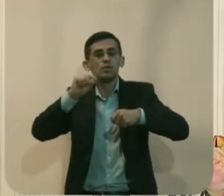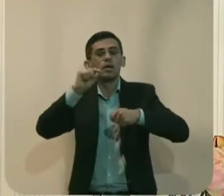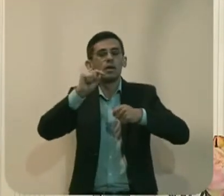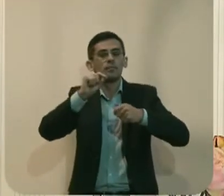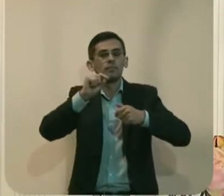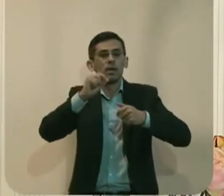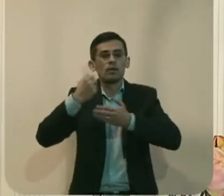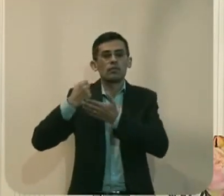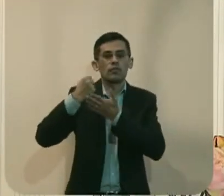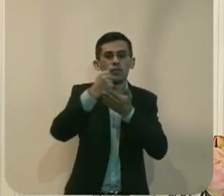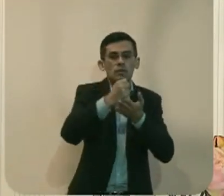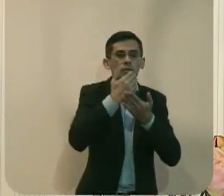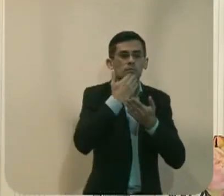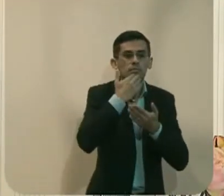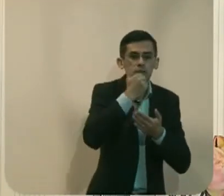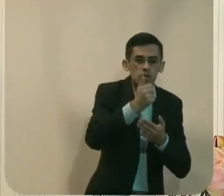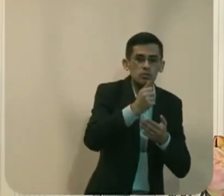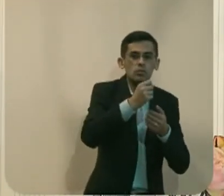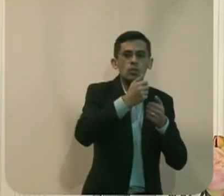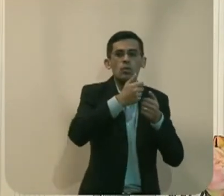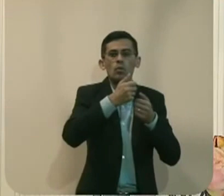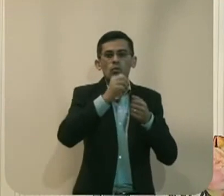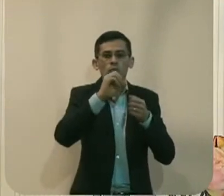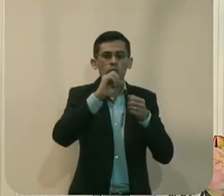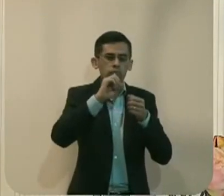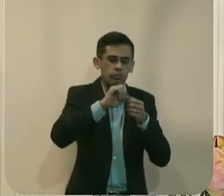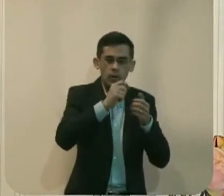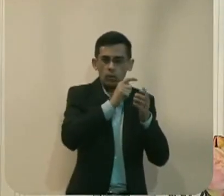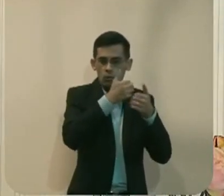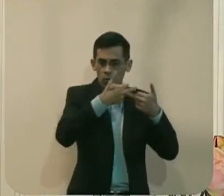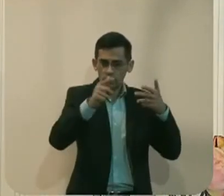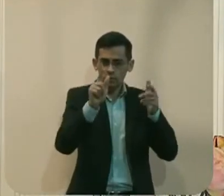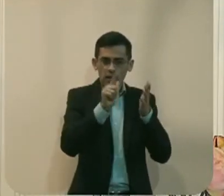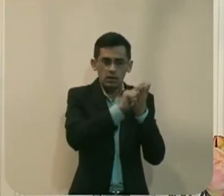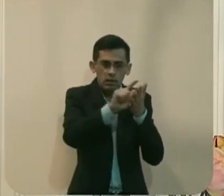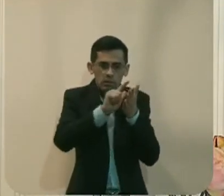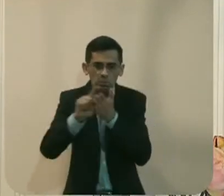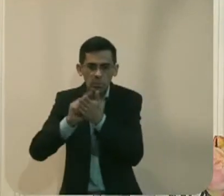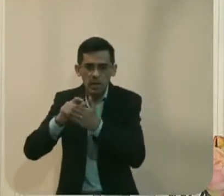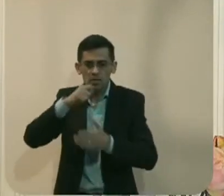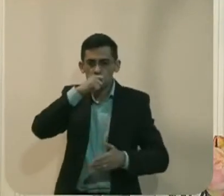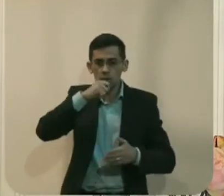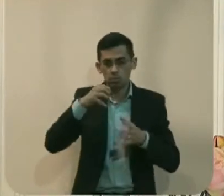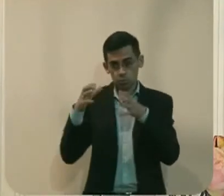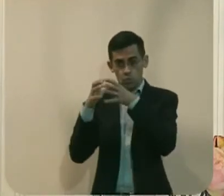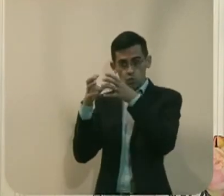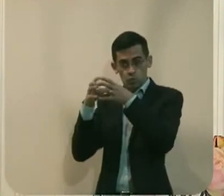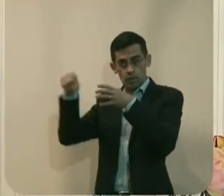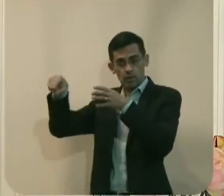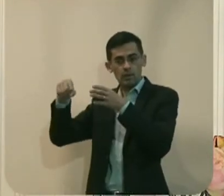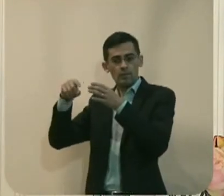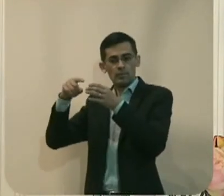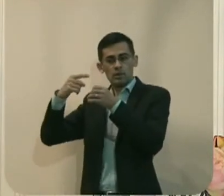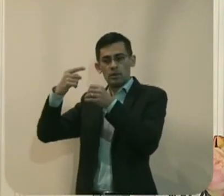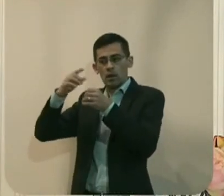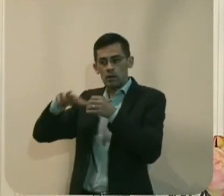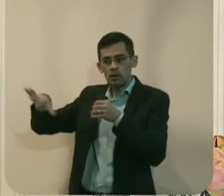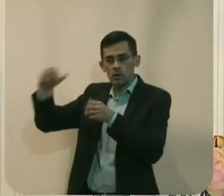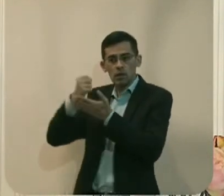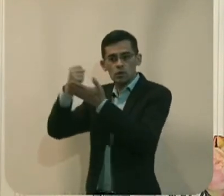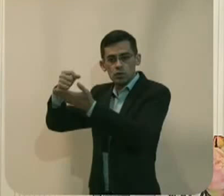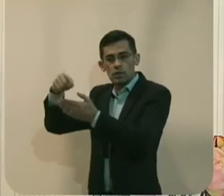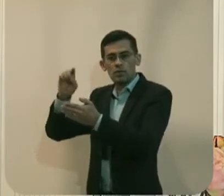passada, foi feito lá um pedido de material de higiene e limpeza para uma comunidade carente que a gente